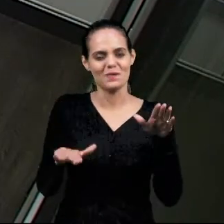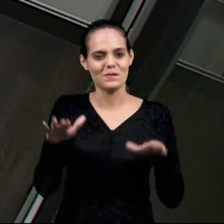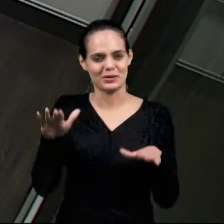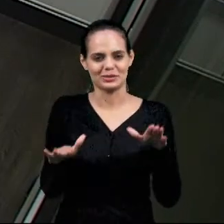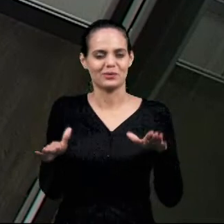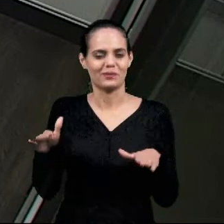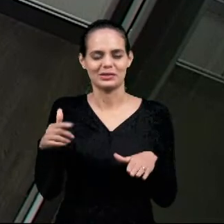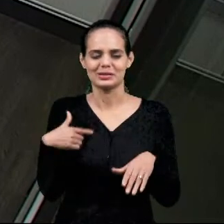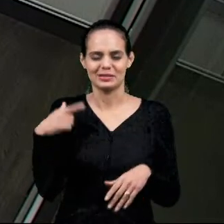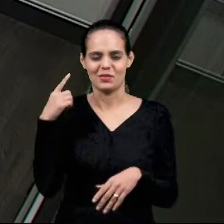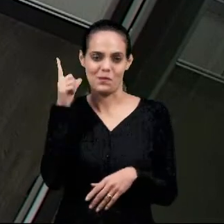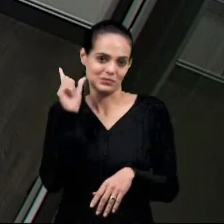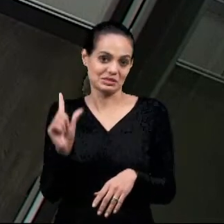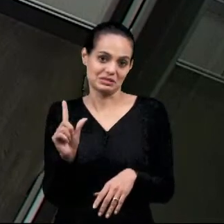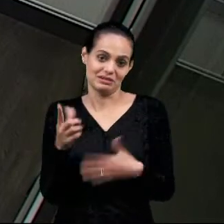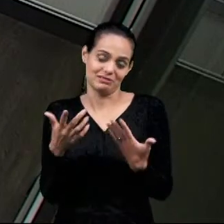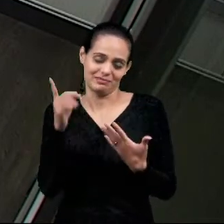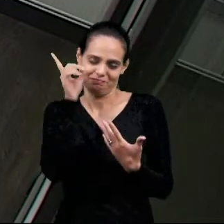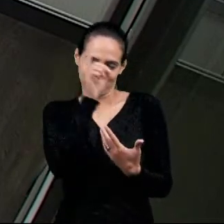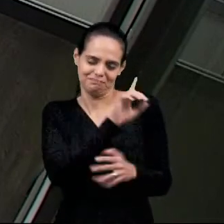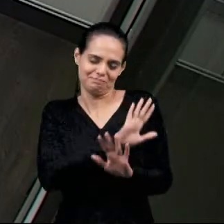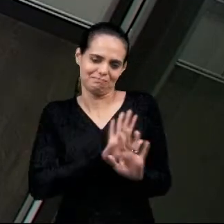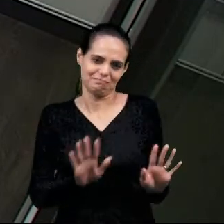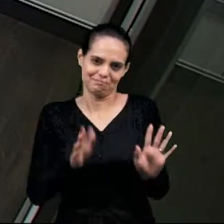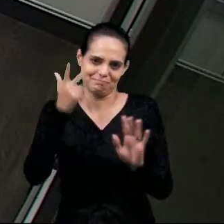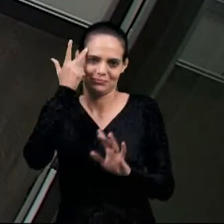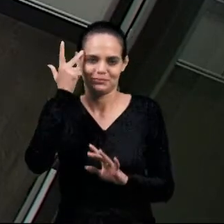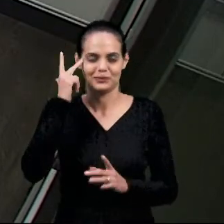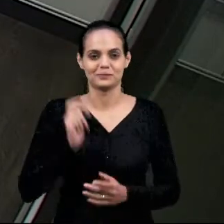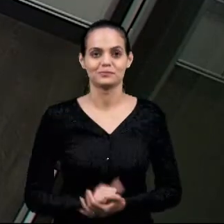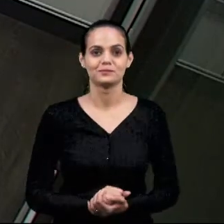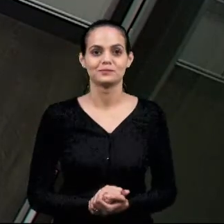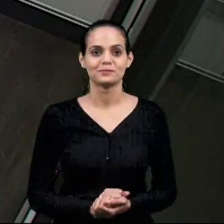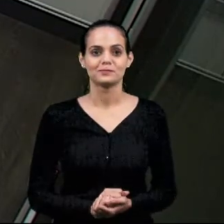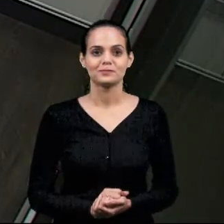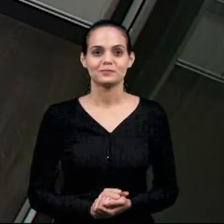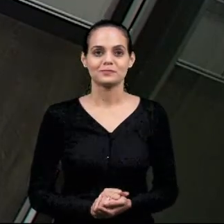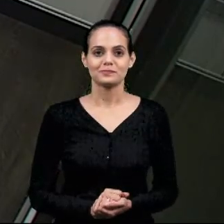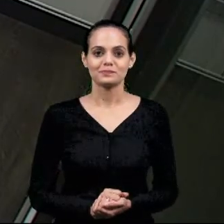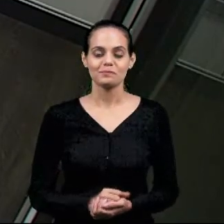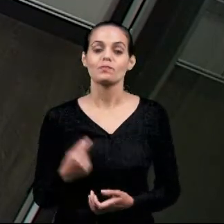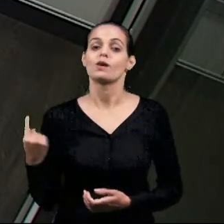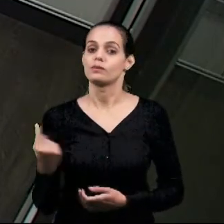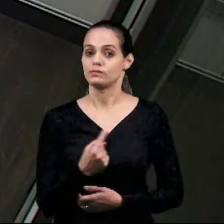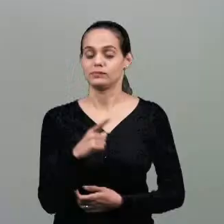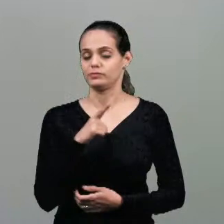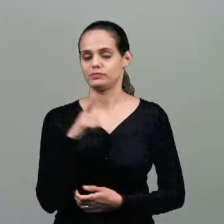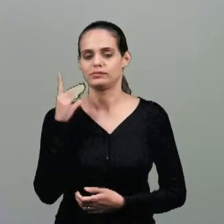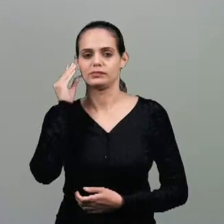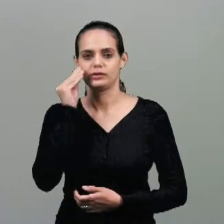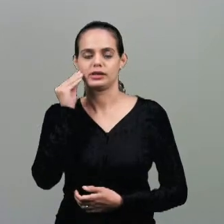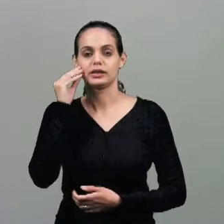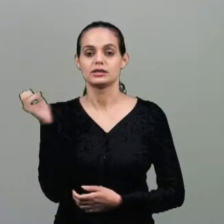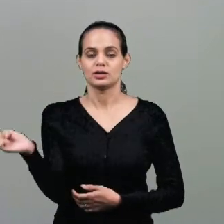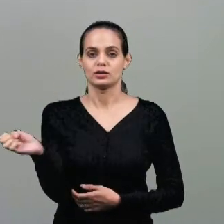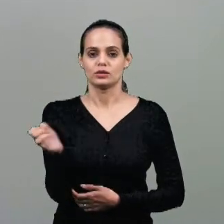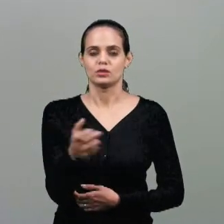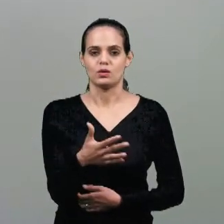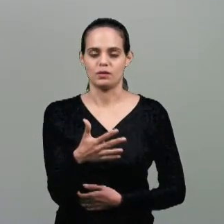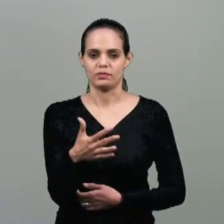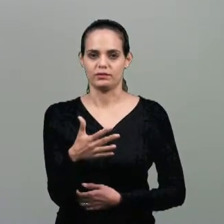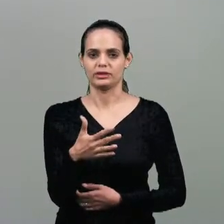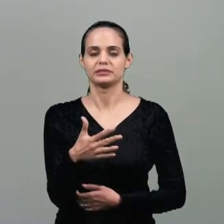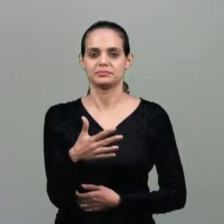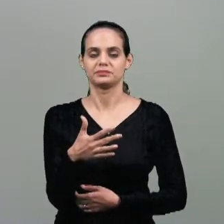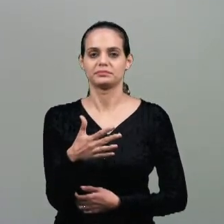Elias, nós tivemos uma experiência recente, vou compartilhar com os irmãos aqui, ali em